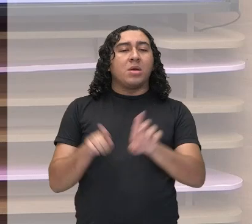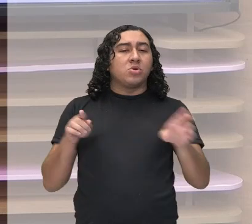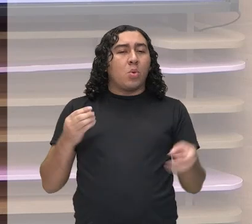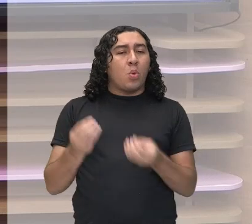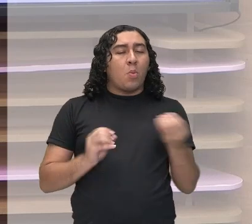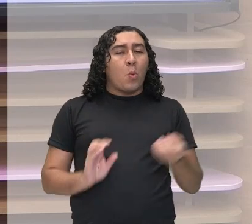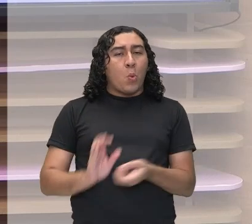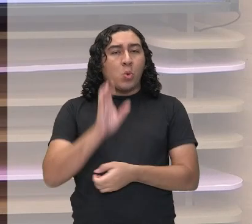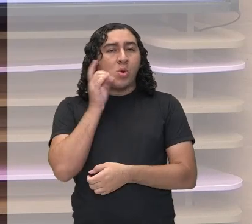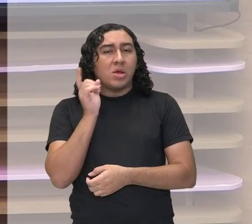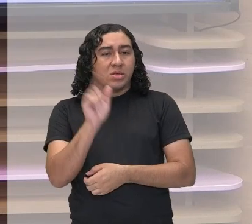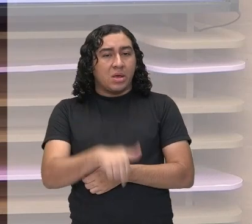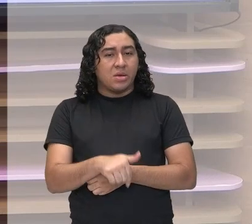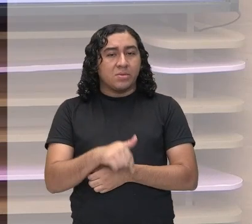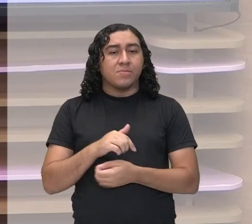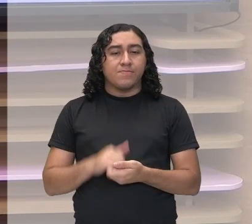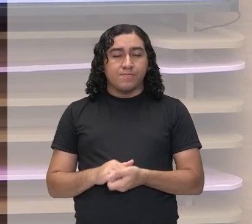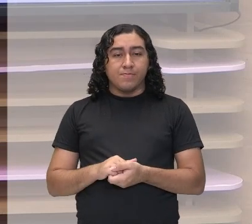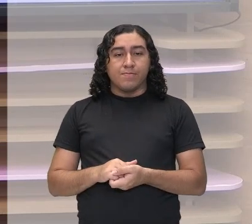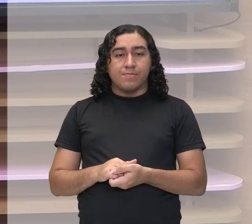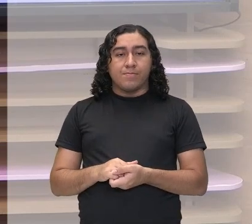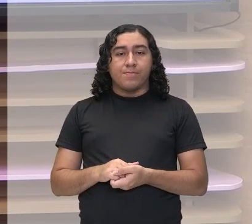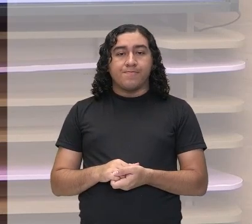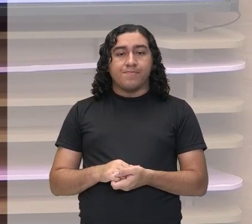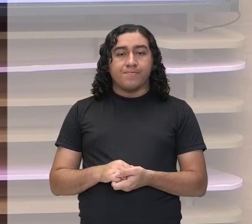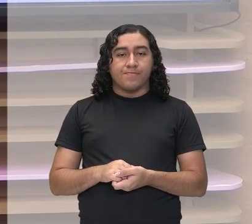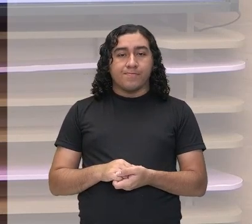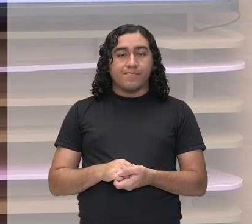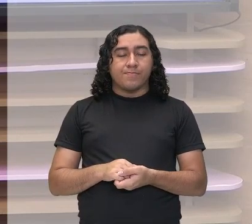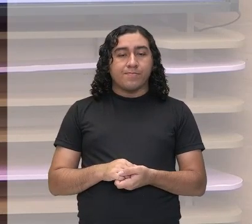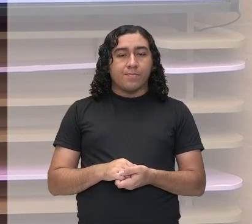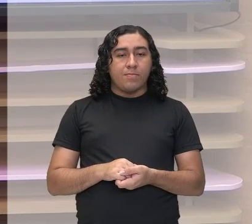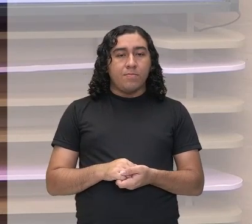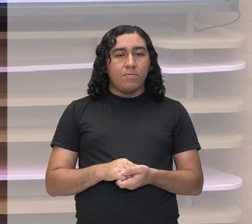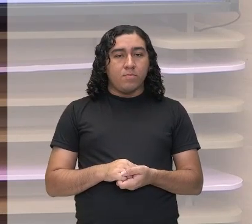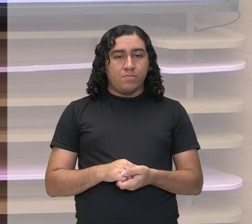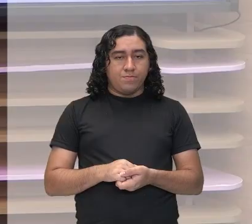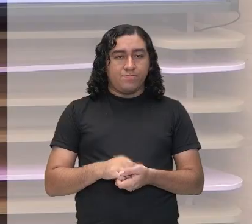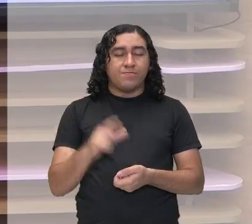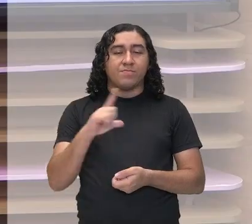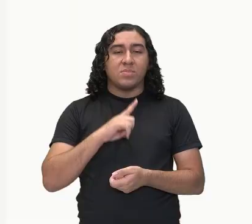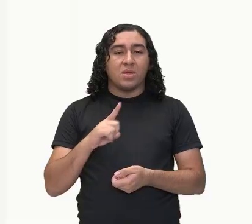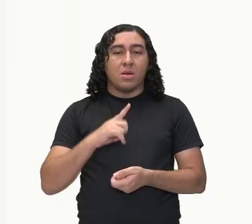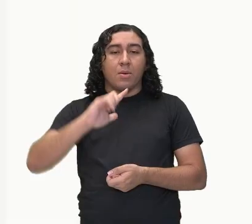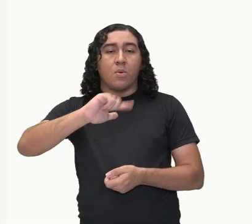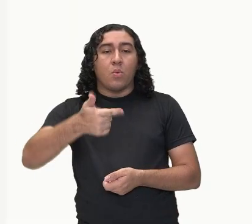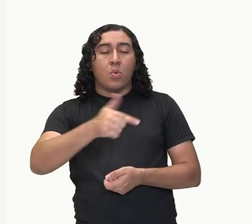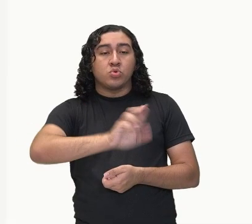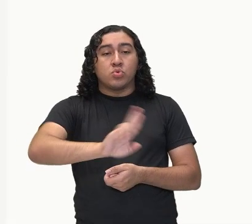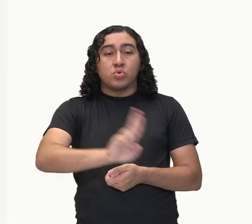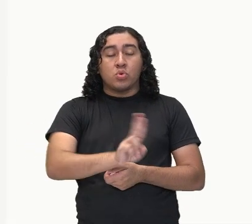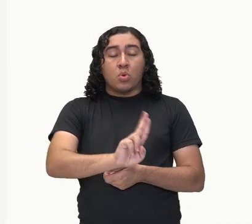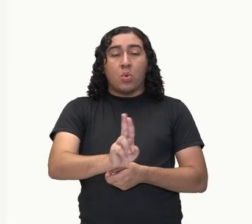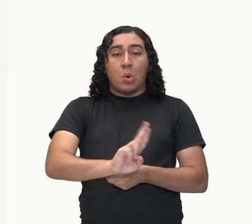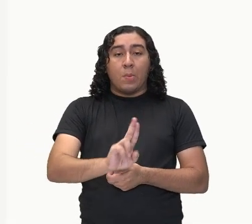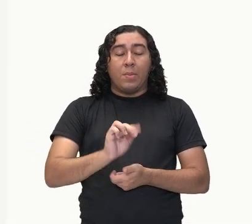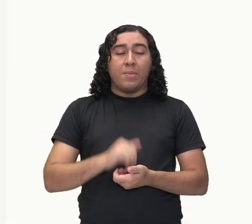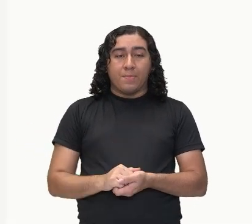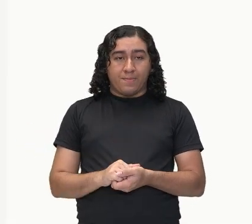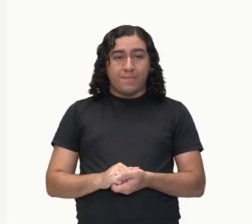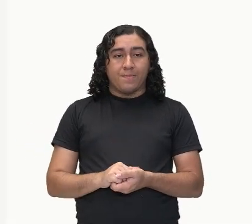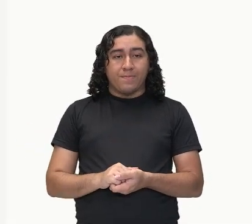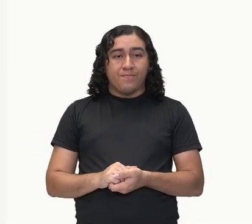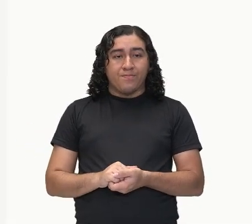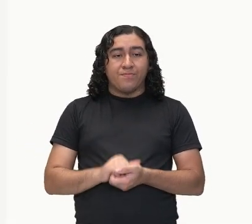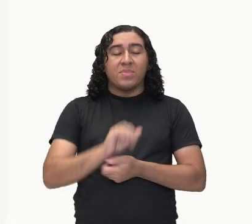essa baixa latitude aí, nós temos a presença da outra vegetação do outro bioma que vai ser